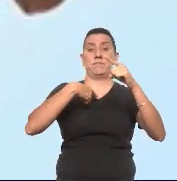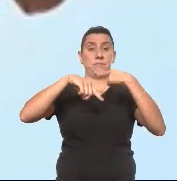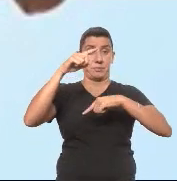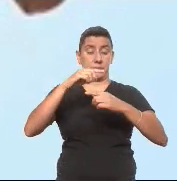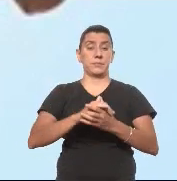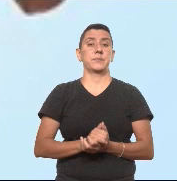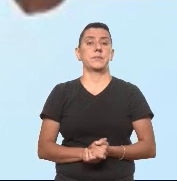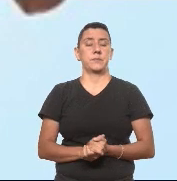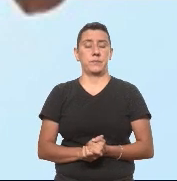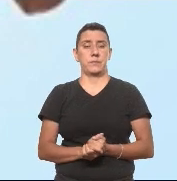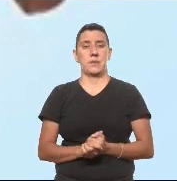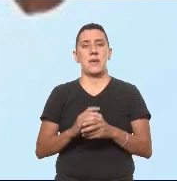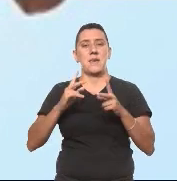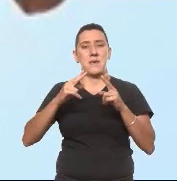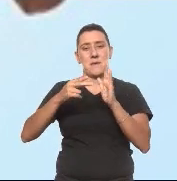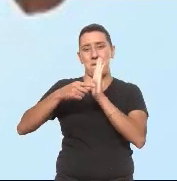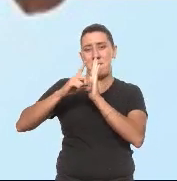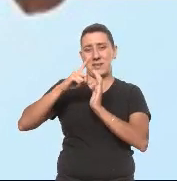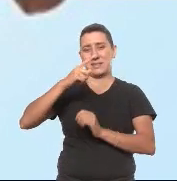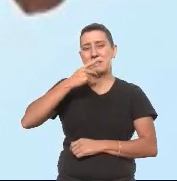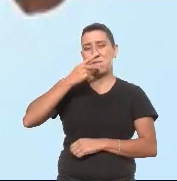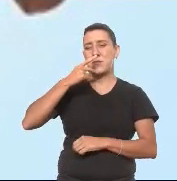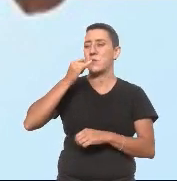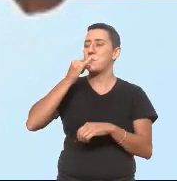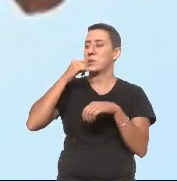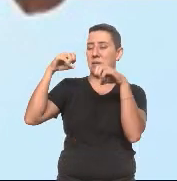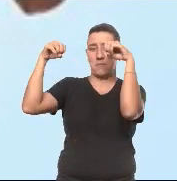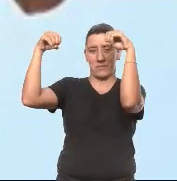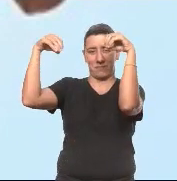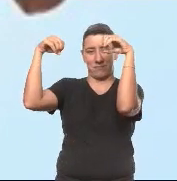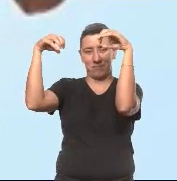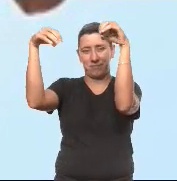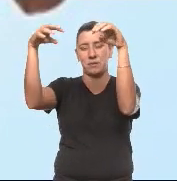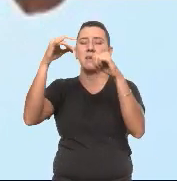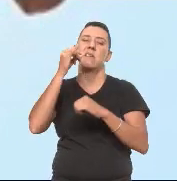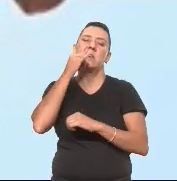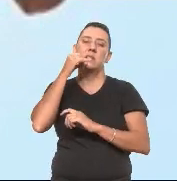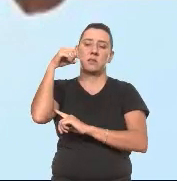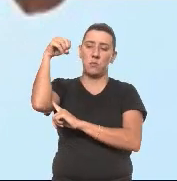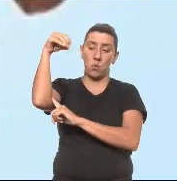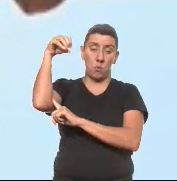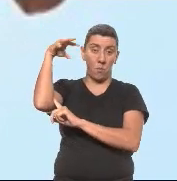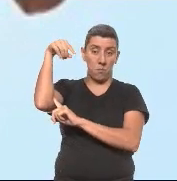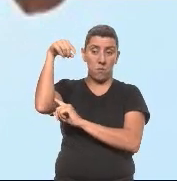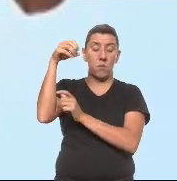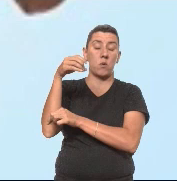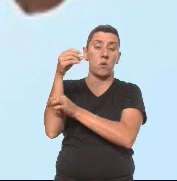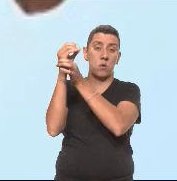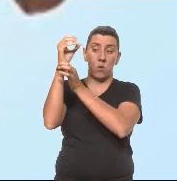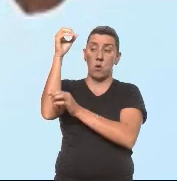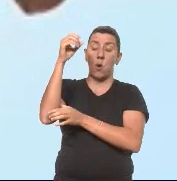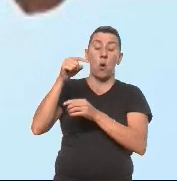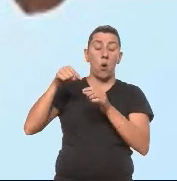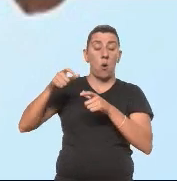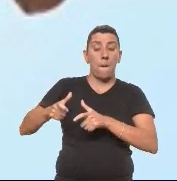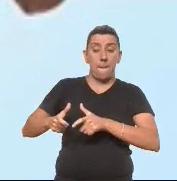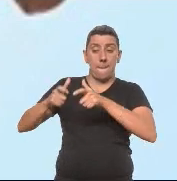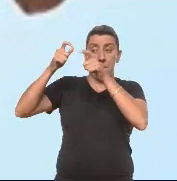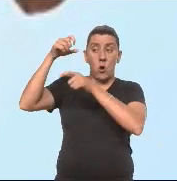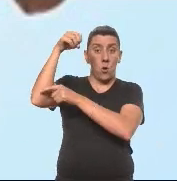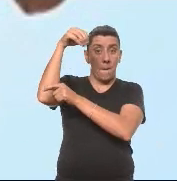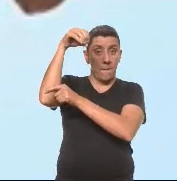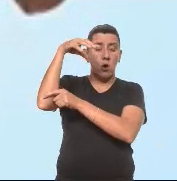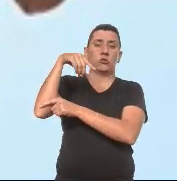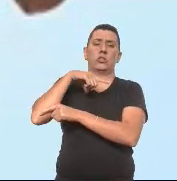os postes como mencionei anteriormente aqui é um exemplo né um poste inteligente que tem tudo numa única único